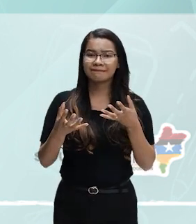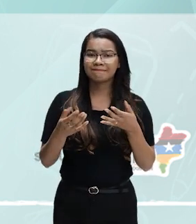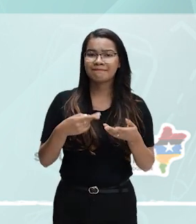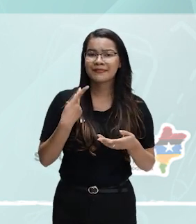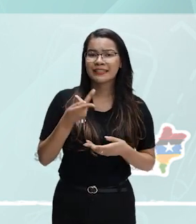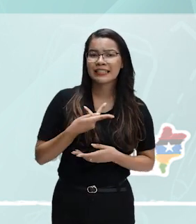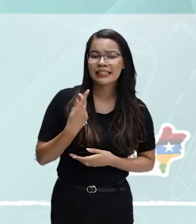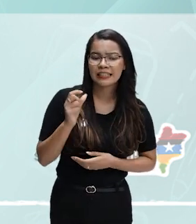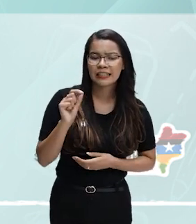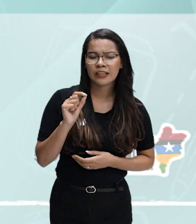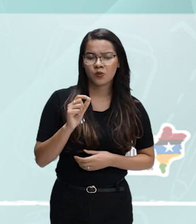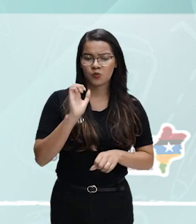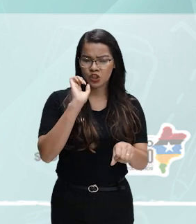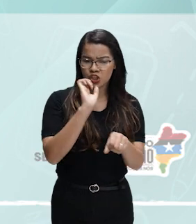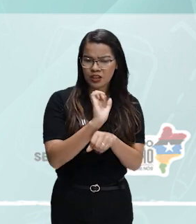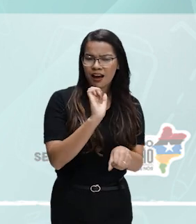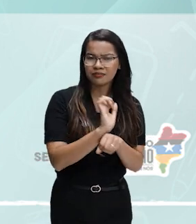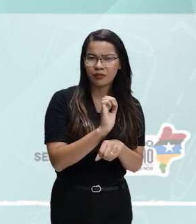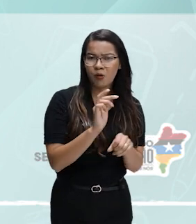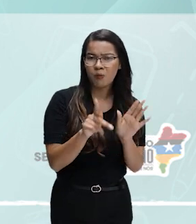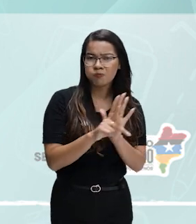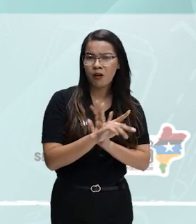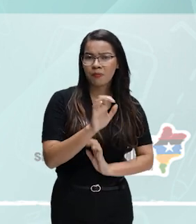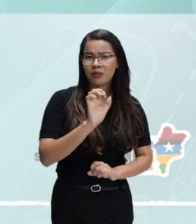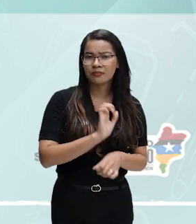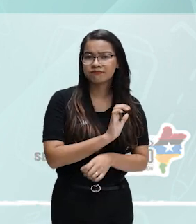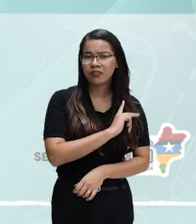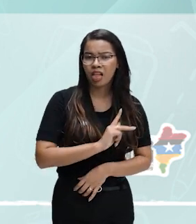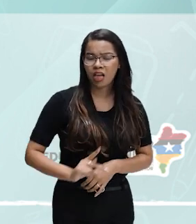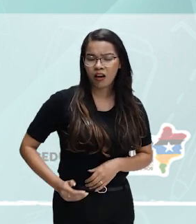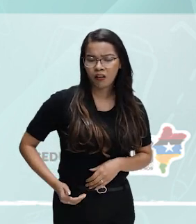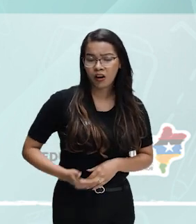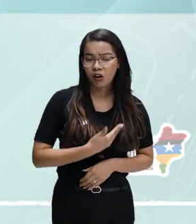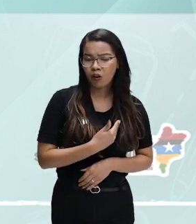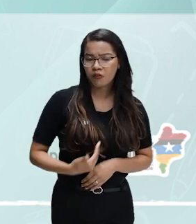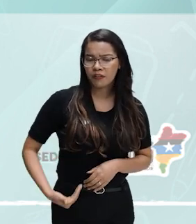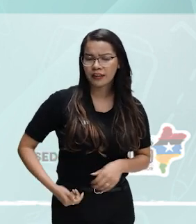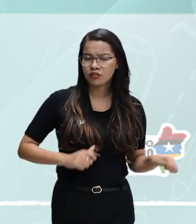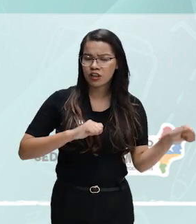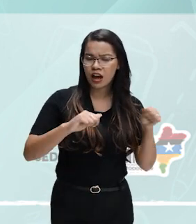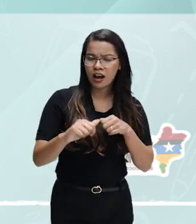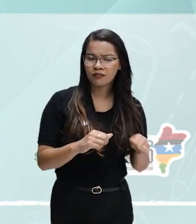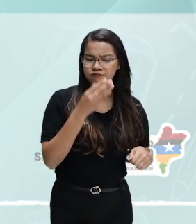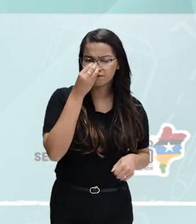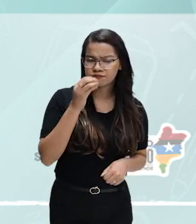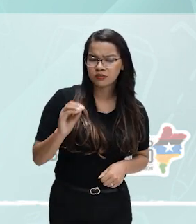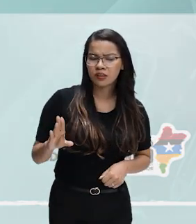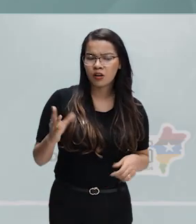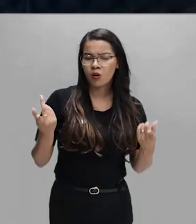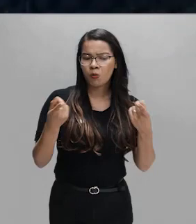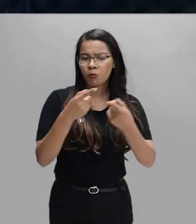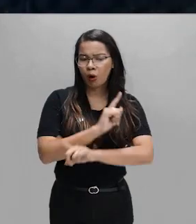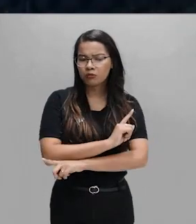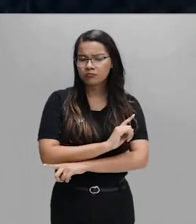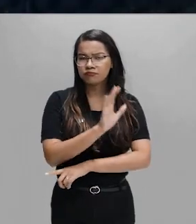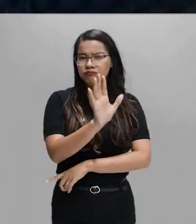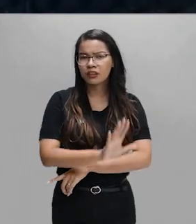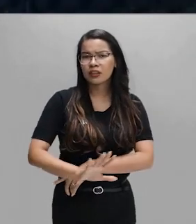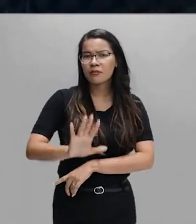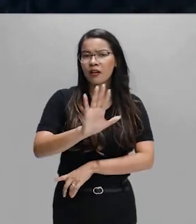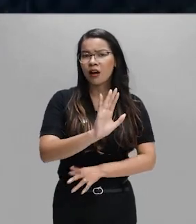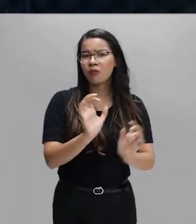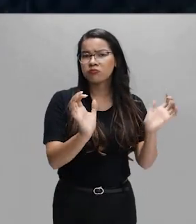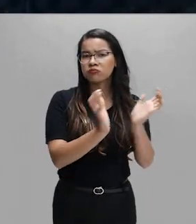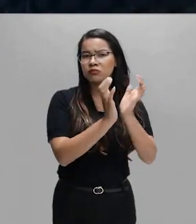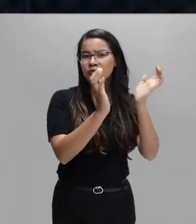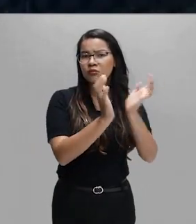discriminatória contra determinados grupos sociais. É o que a gente também chama de estigma, ou estigmatização, né? Então, por exemplo,